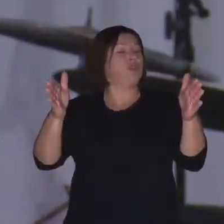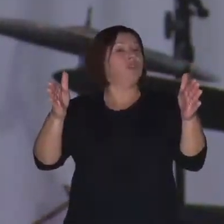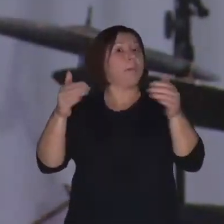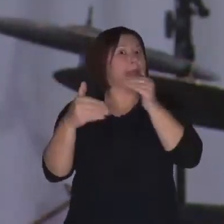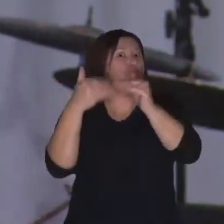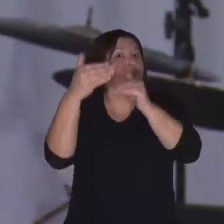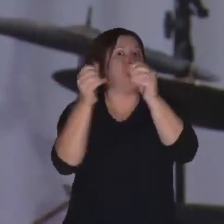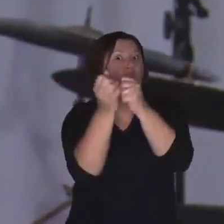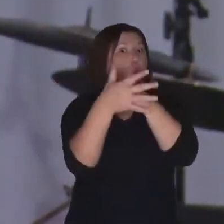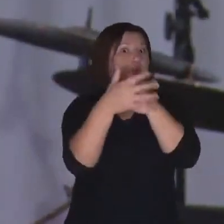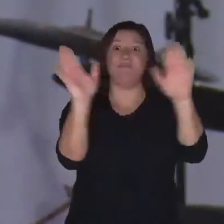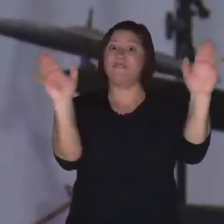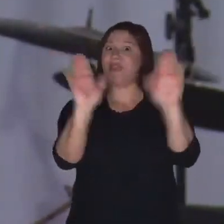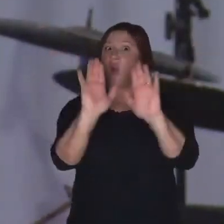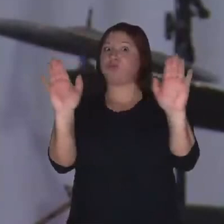tempo.